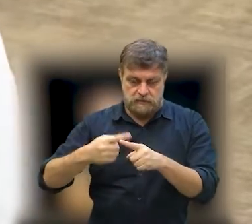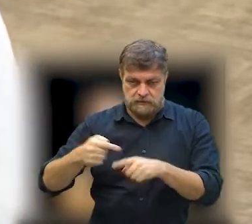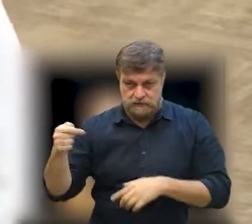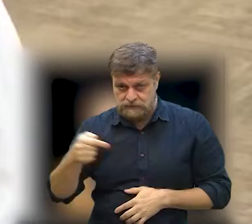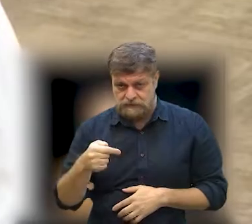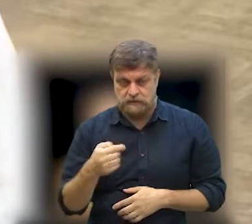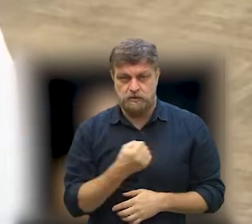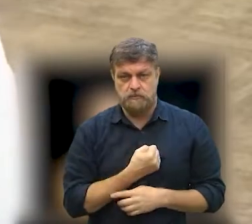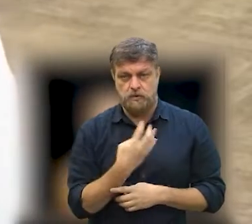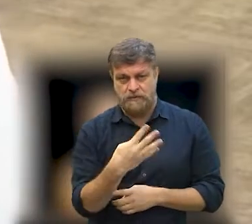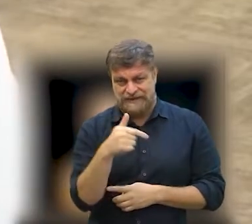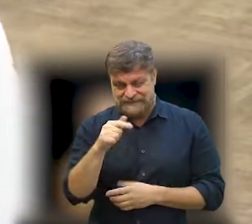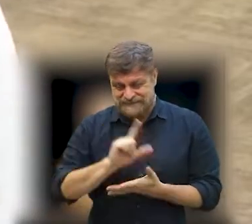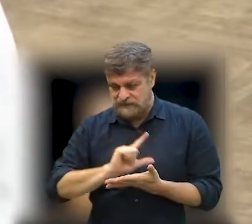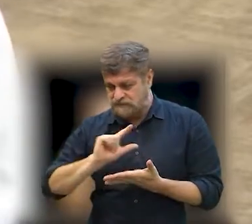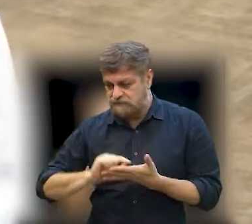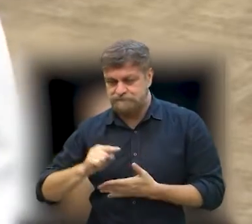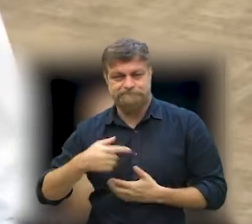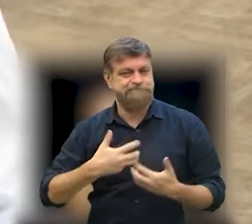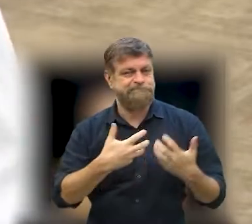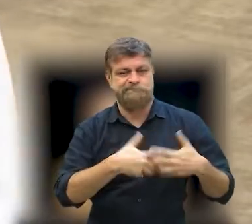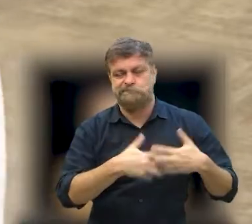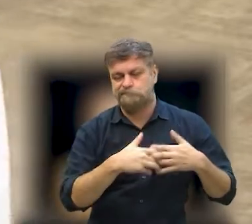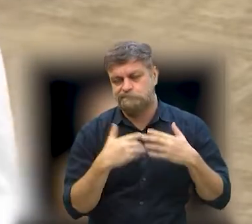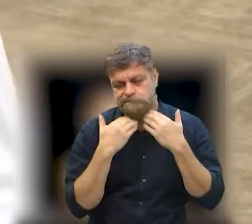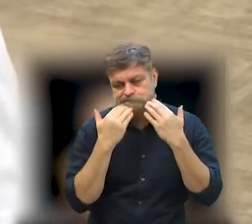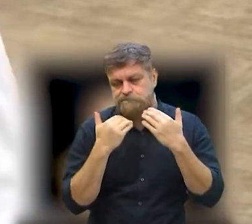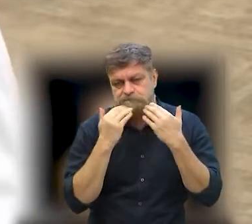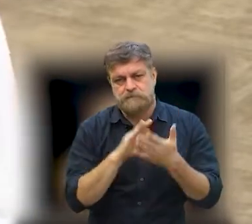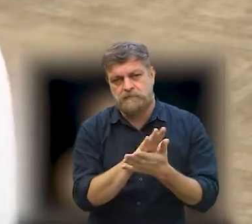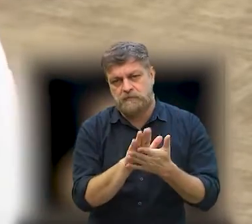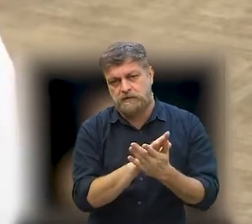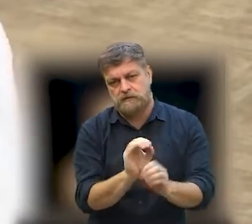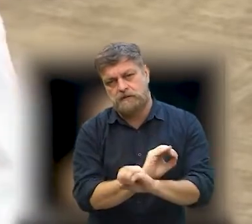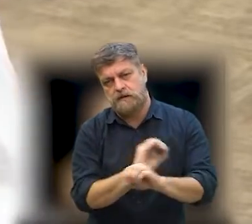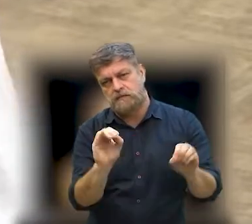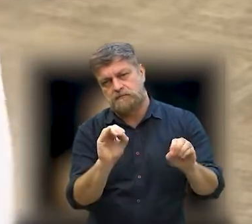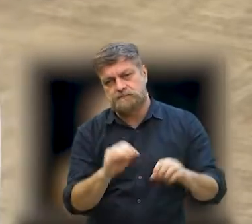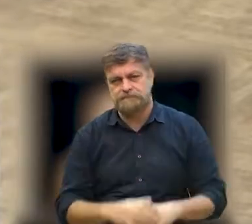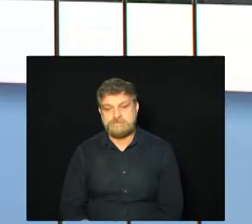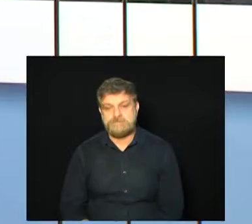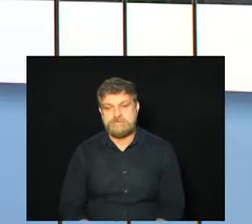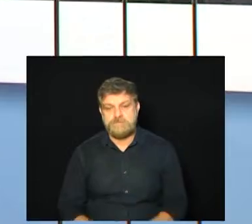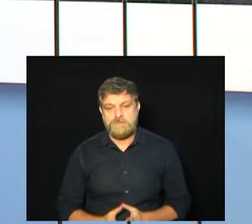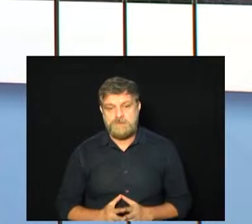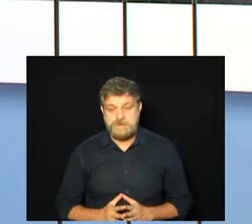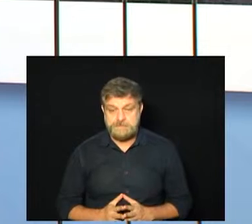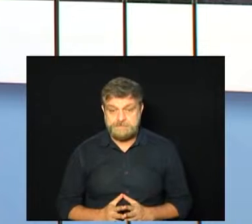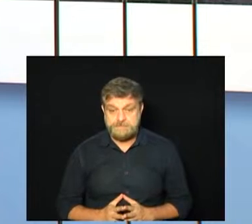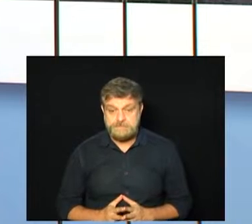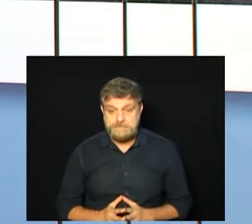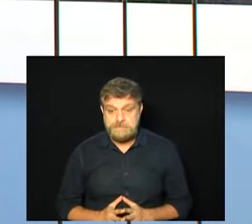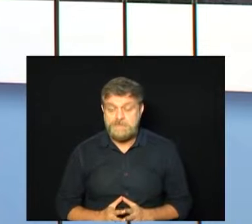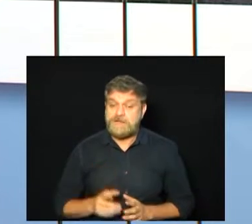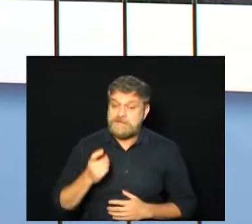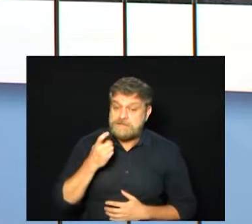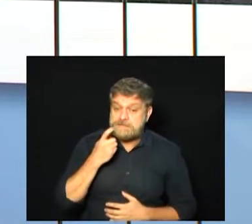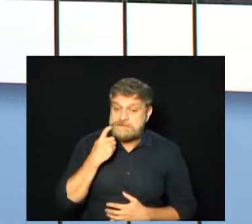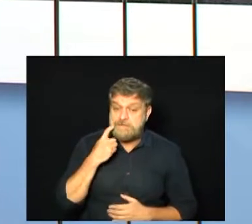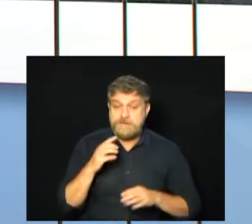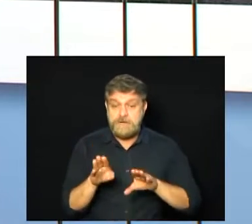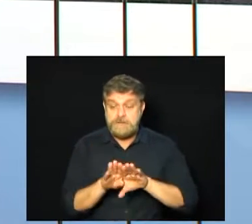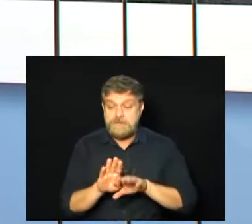Que é o artigo 47, que não tem função nenhuma, vamos colocar assim. E na última sexta-feira